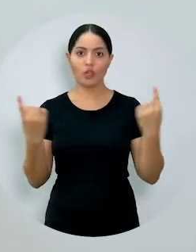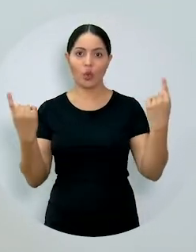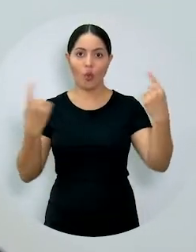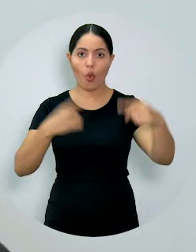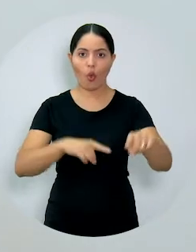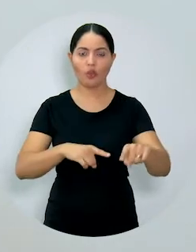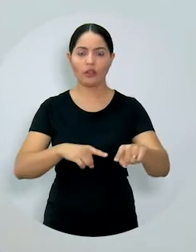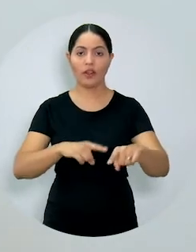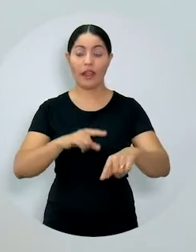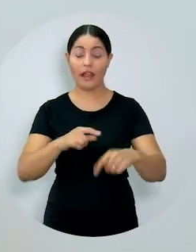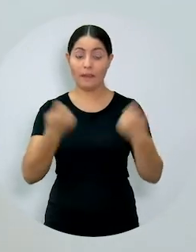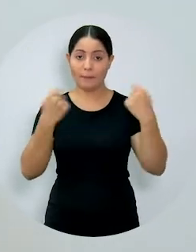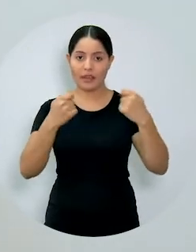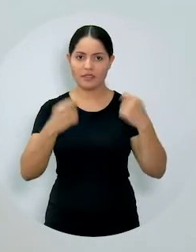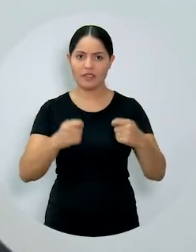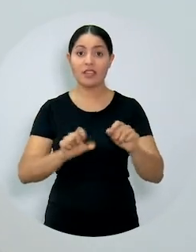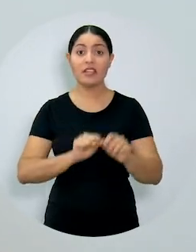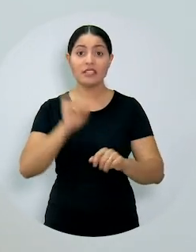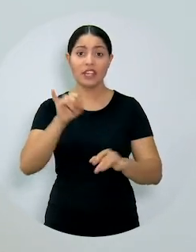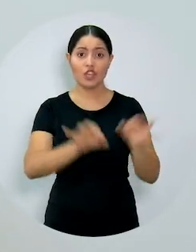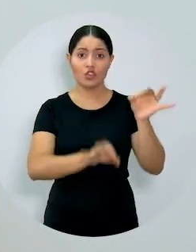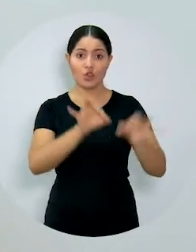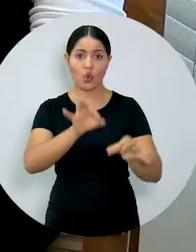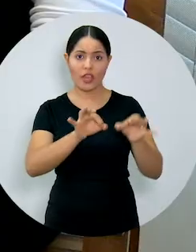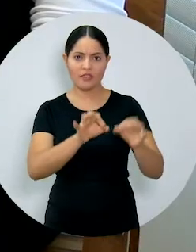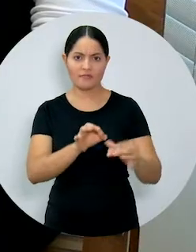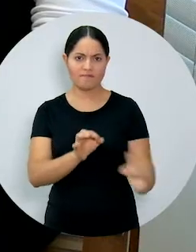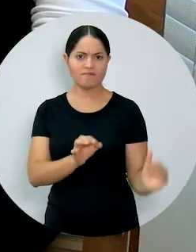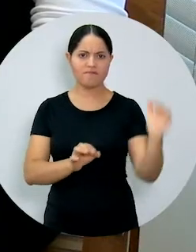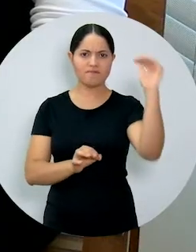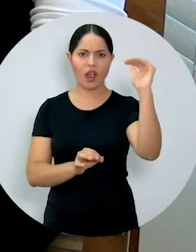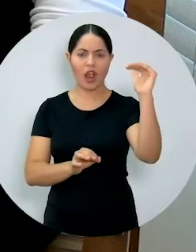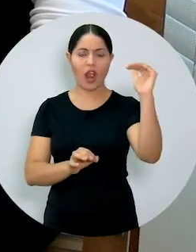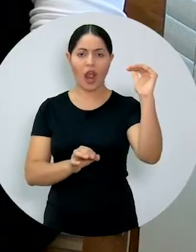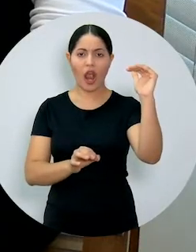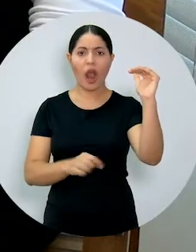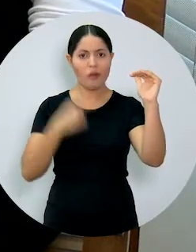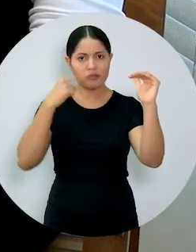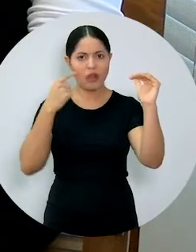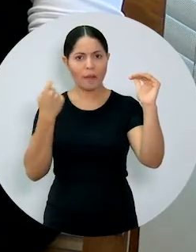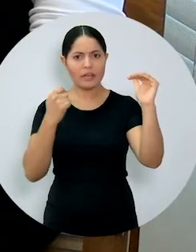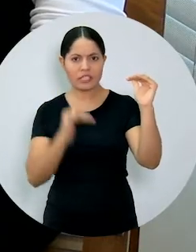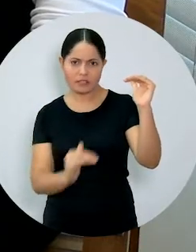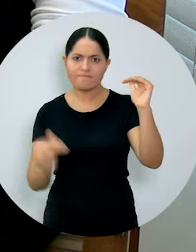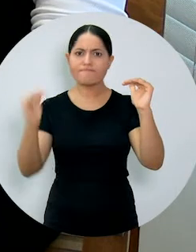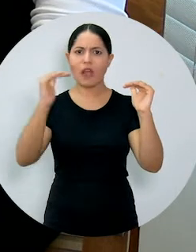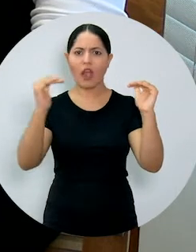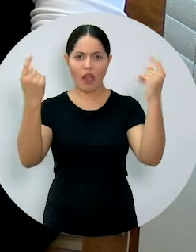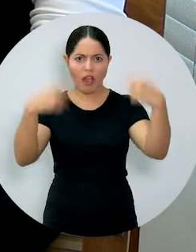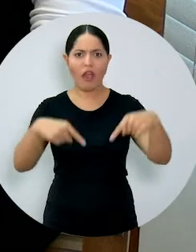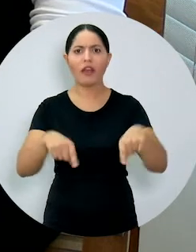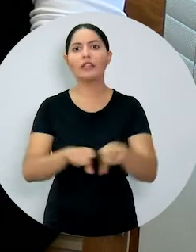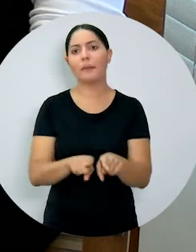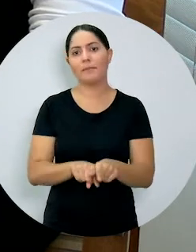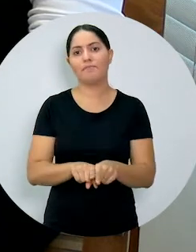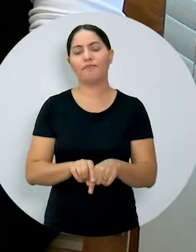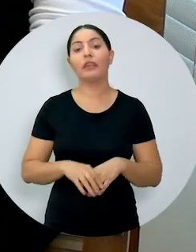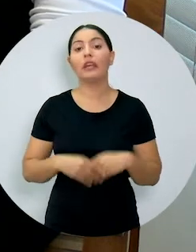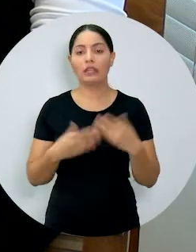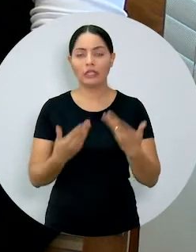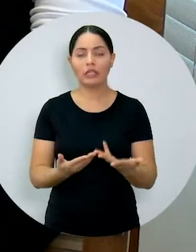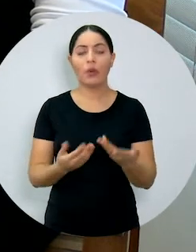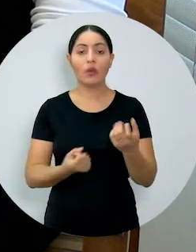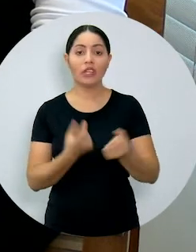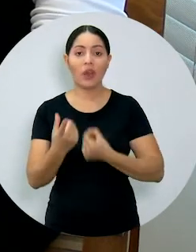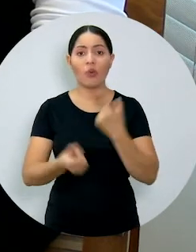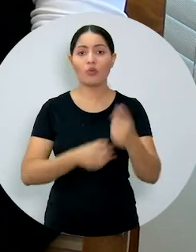o poder, de afrontar o juiz, se necessário. Tem casos de conciliação e de transação que os